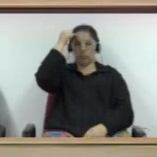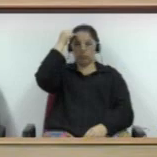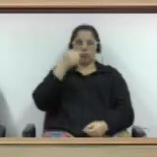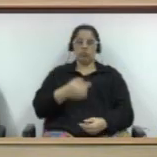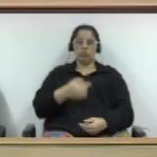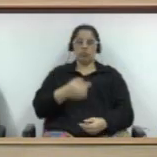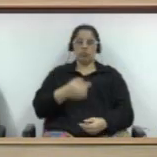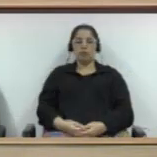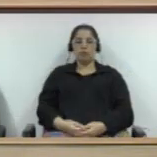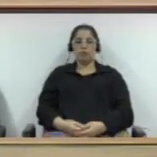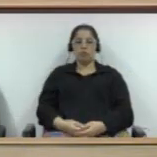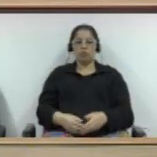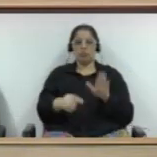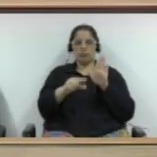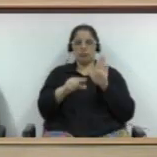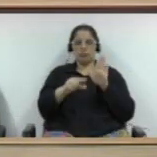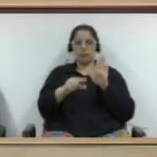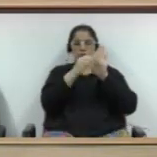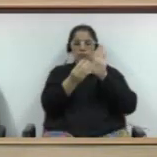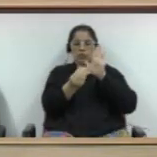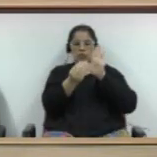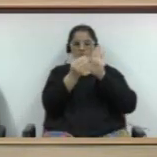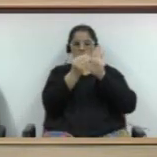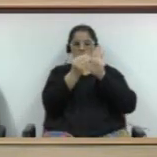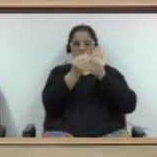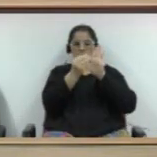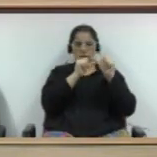A emenda modificativa ao projeto de lei número